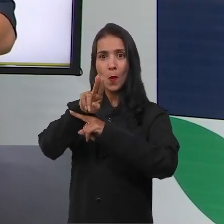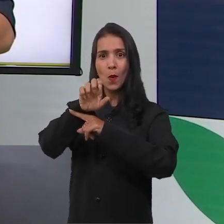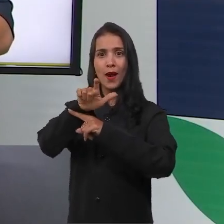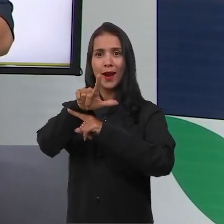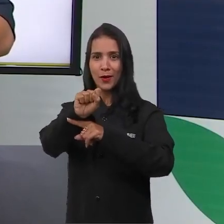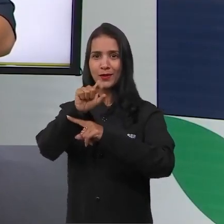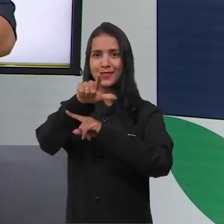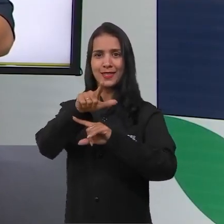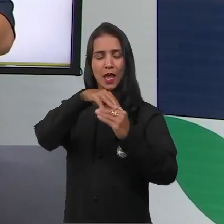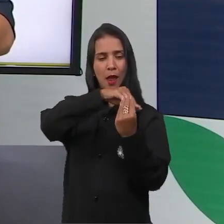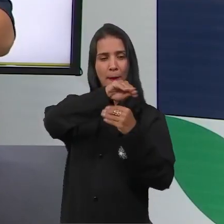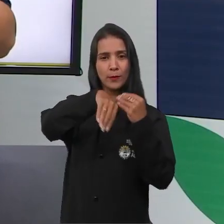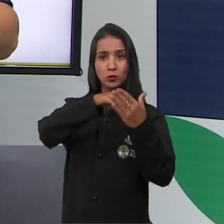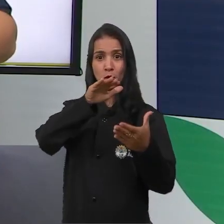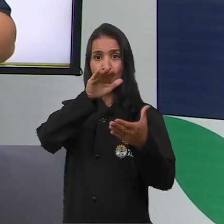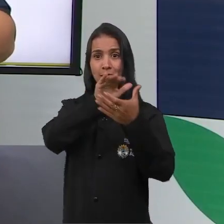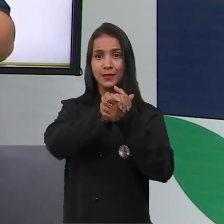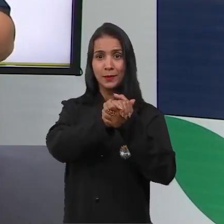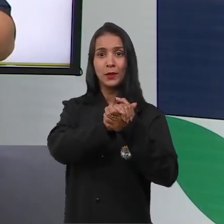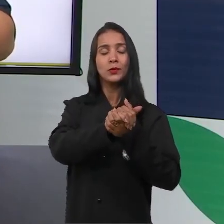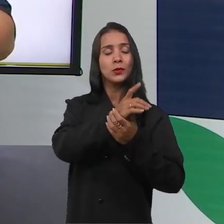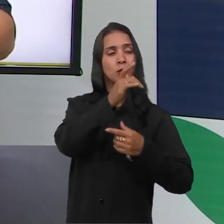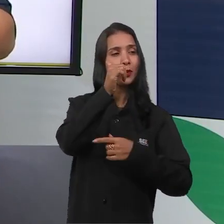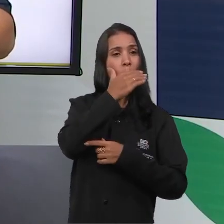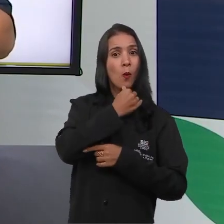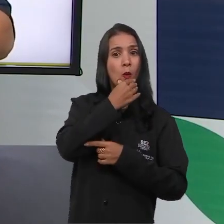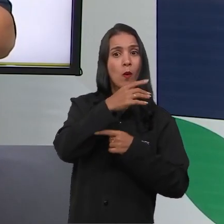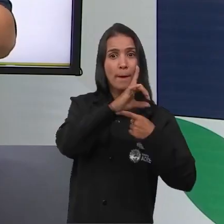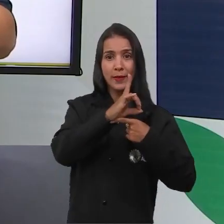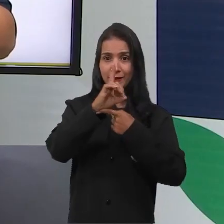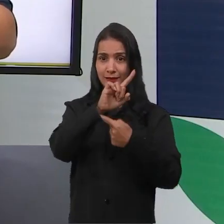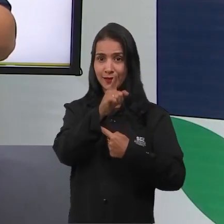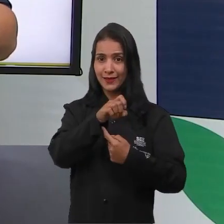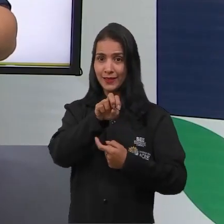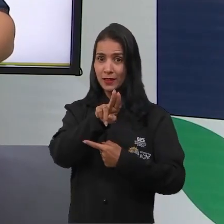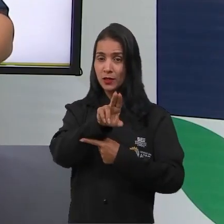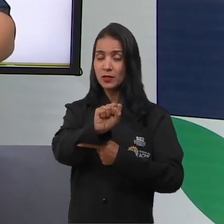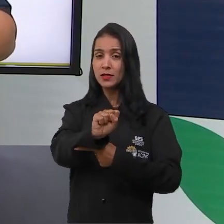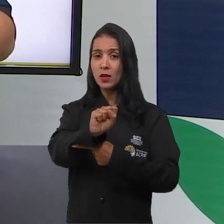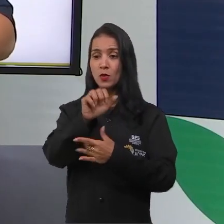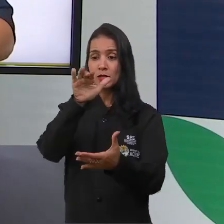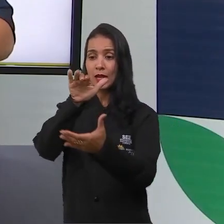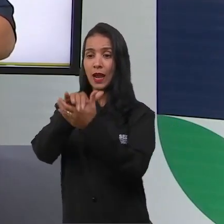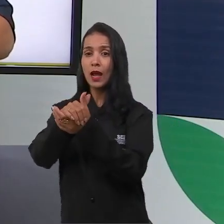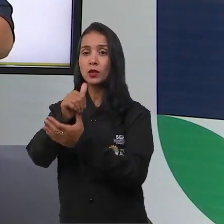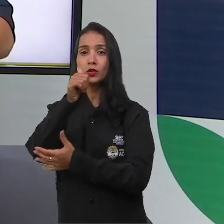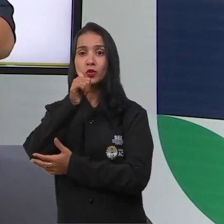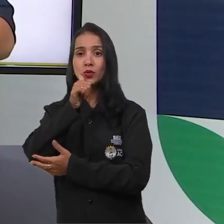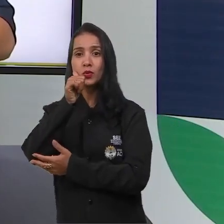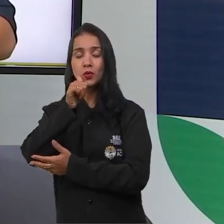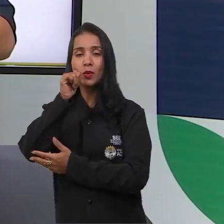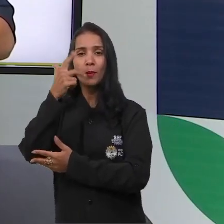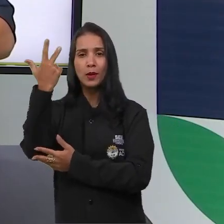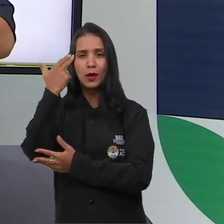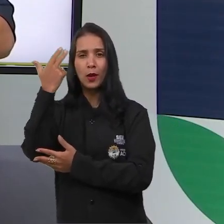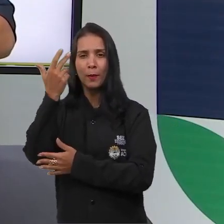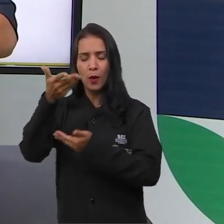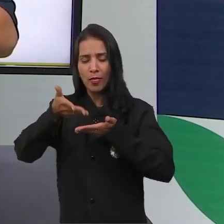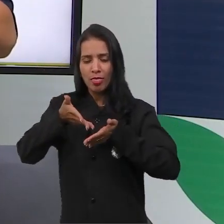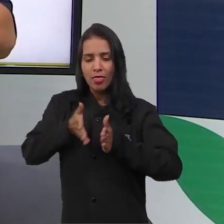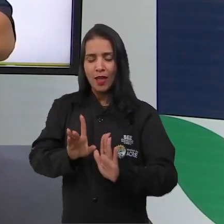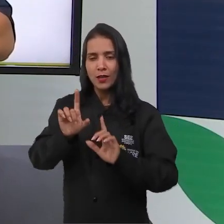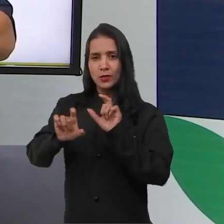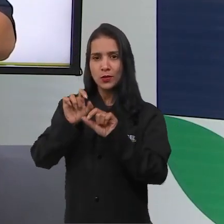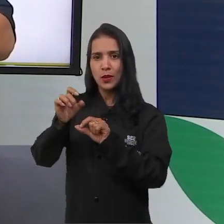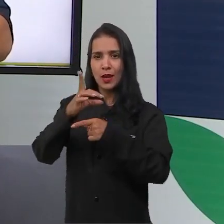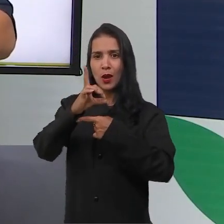um deus, Zeus, com uma mulher, não é? Uma terrena. Aí nasce um semideus